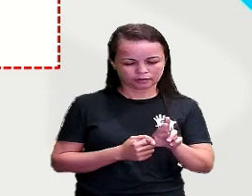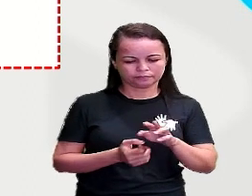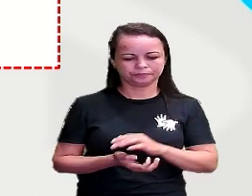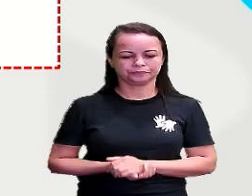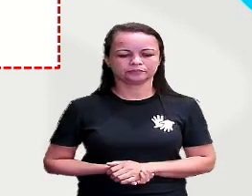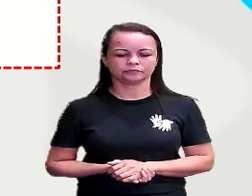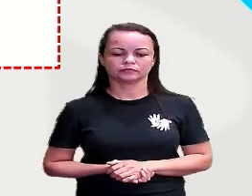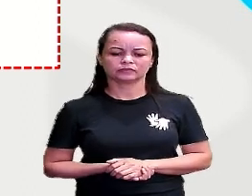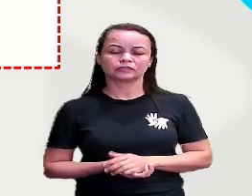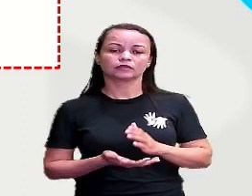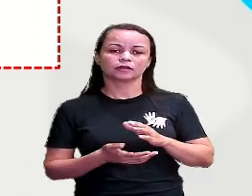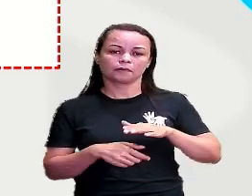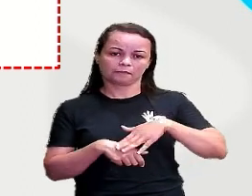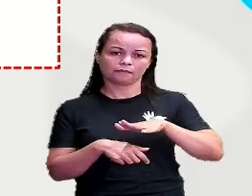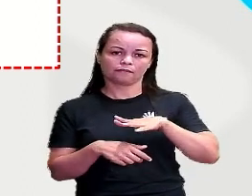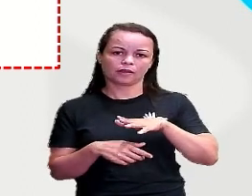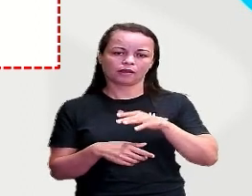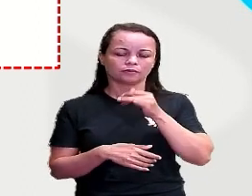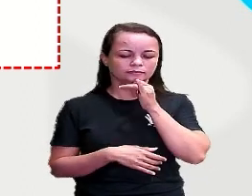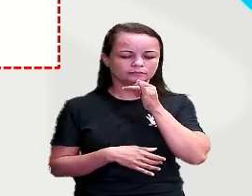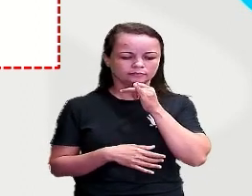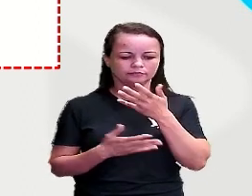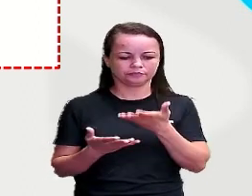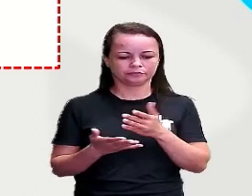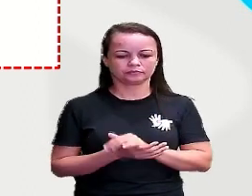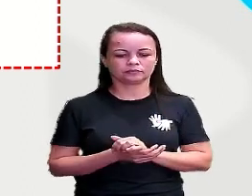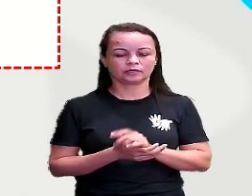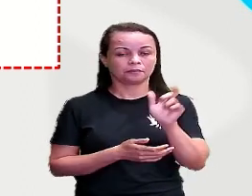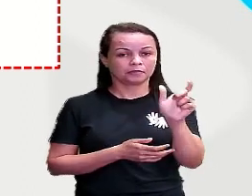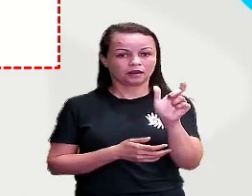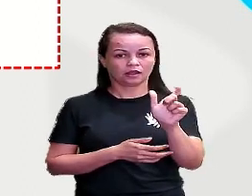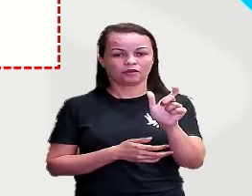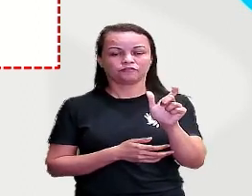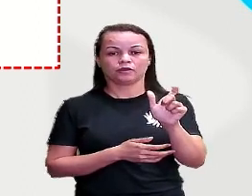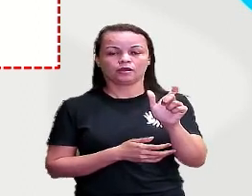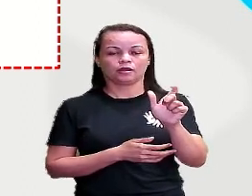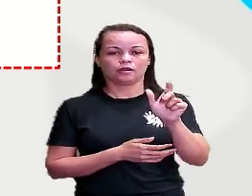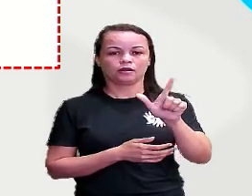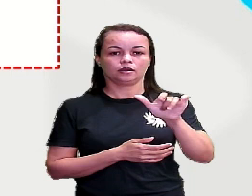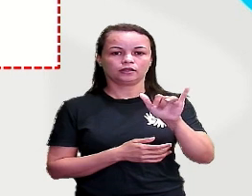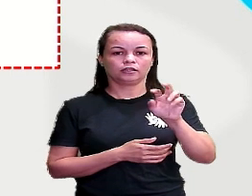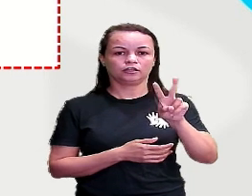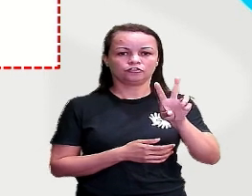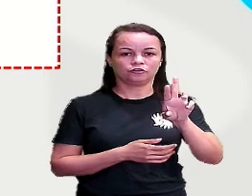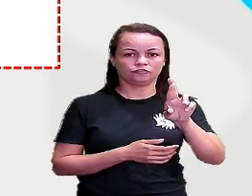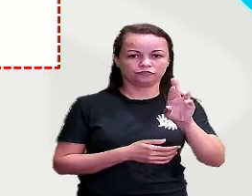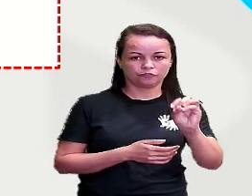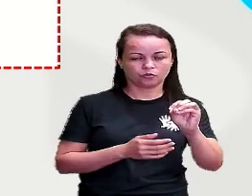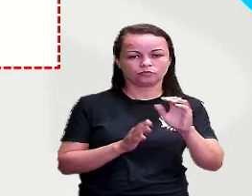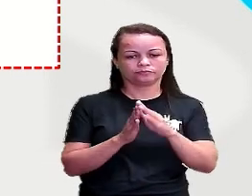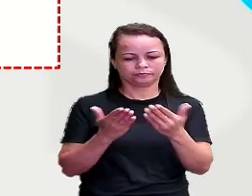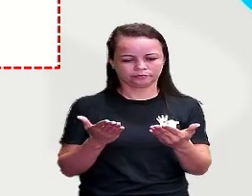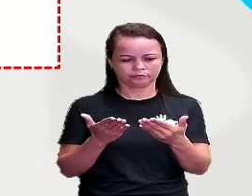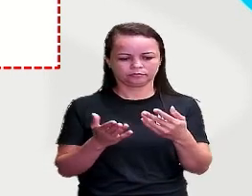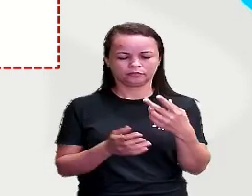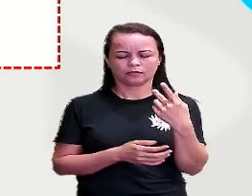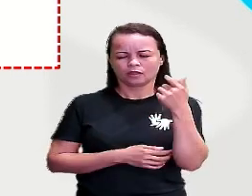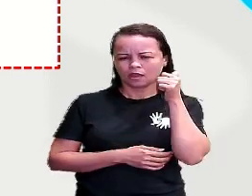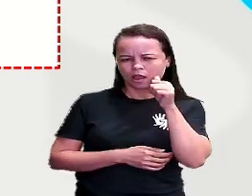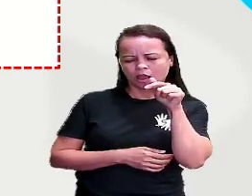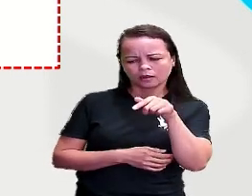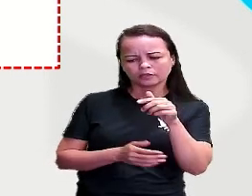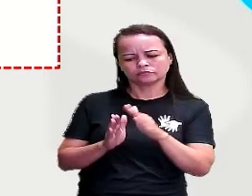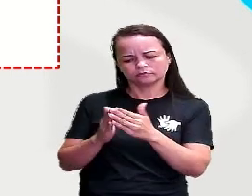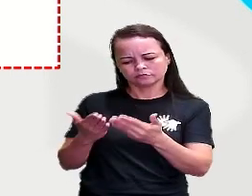Mais exemplos aqui, ó. Então, eu trouxe aqui a palavra livro. Então, ela está lendo um livro didático que fala